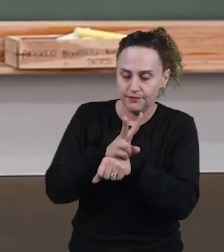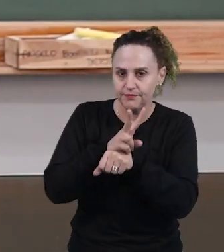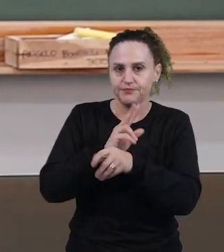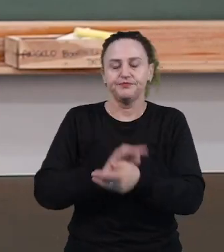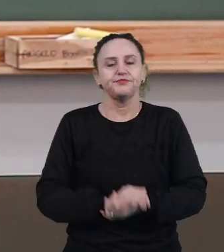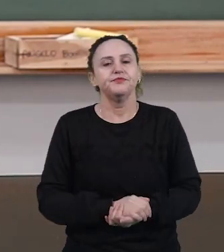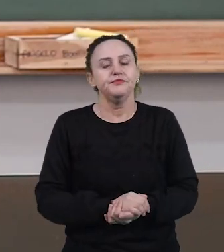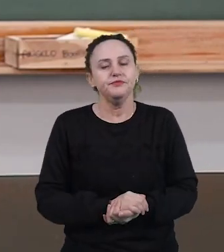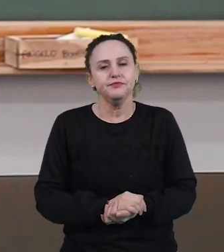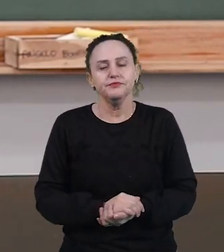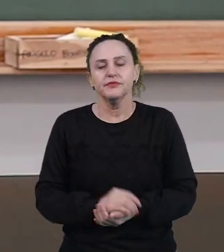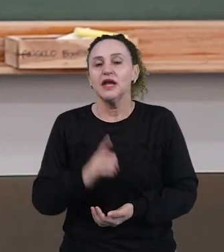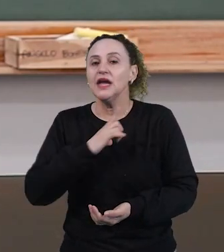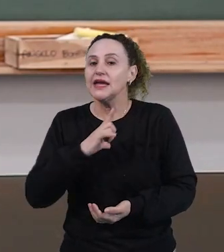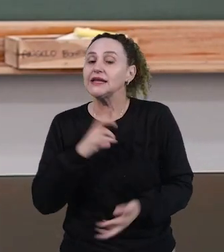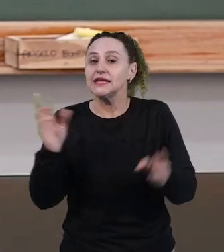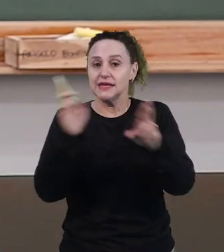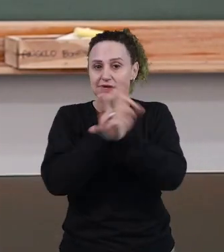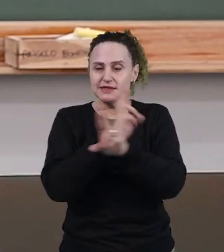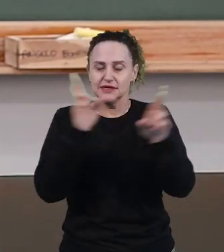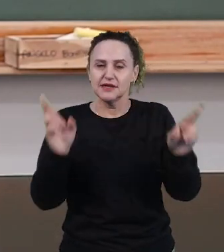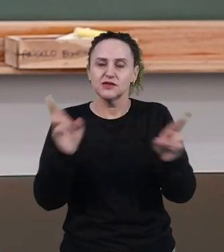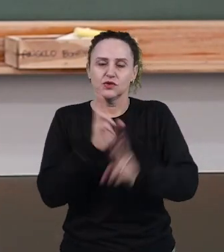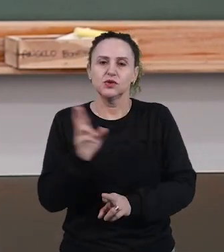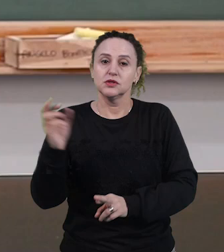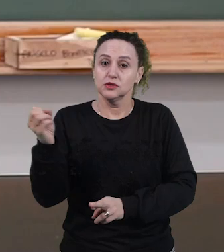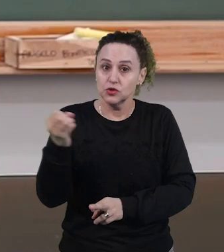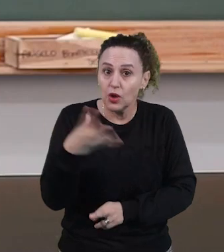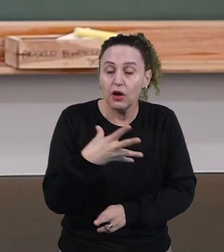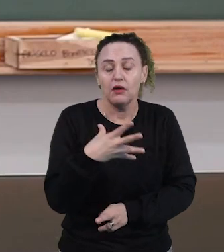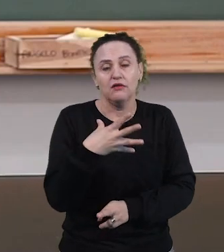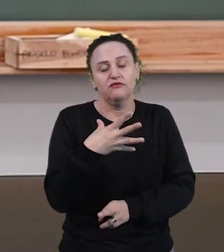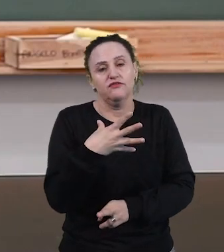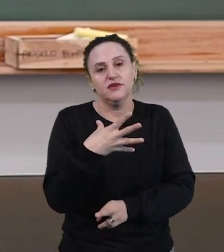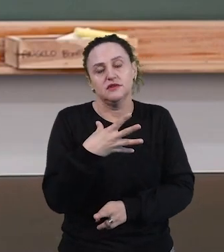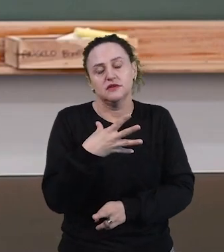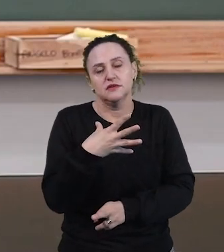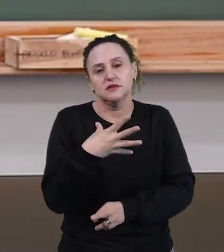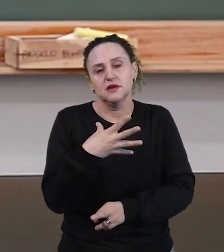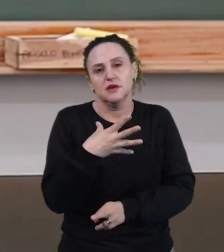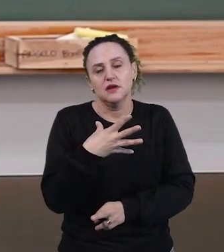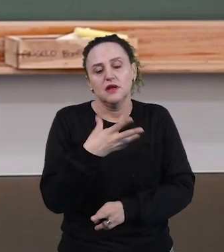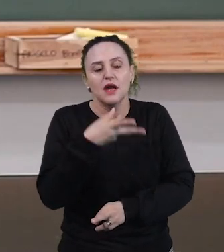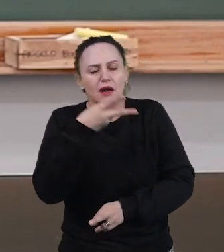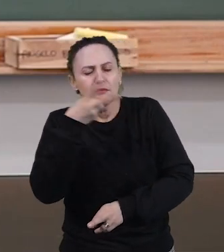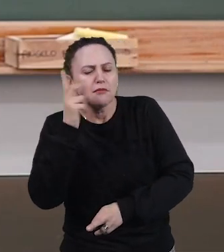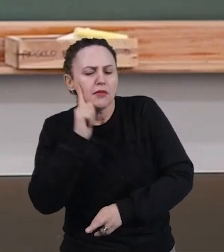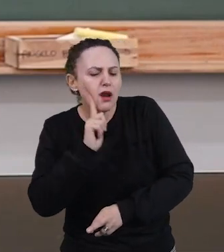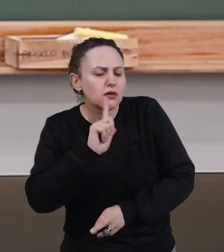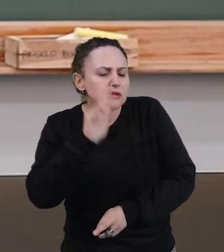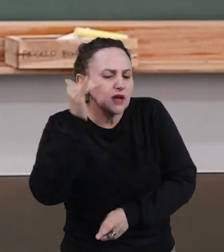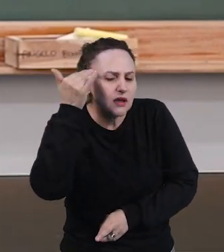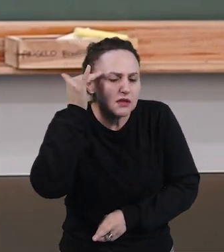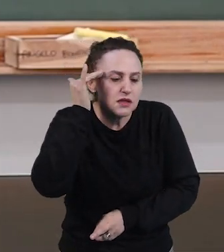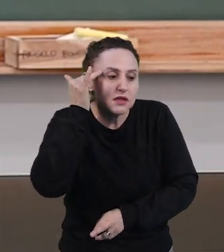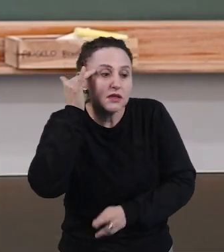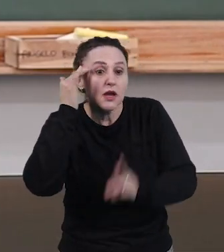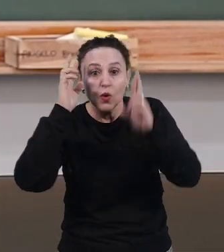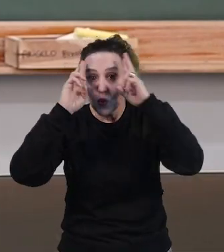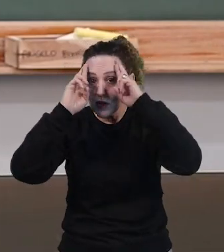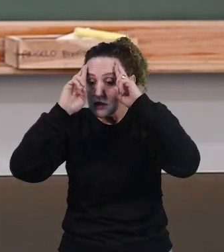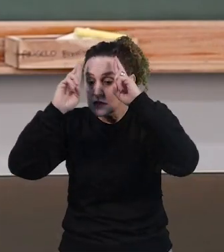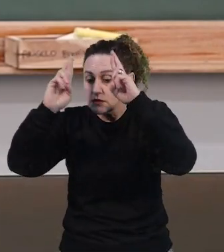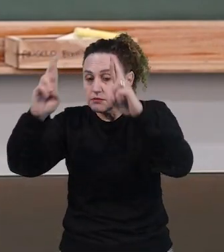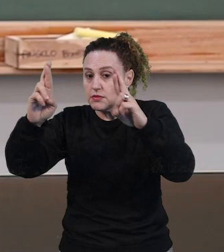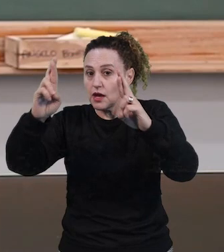E a criança chega a relações morais novas, né? Ela já consegue entender mais as questões do respeito